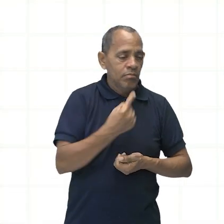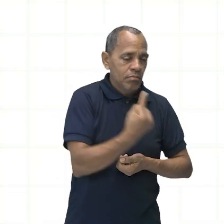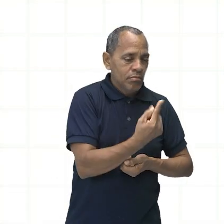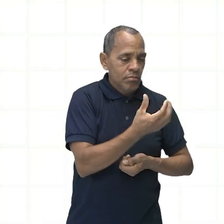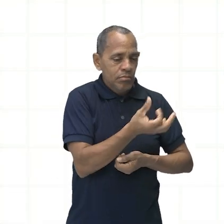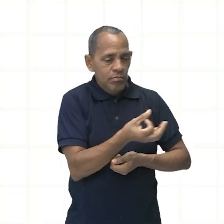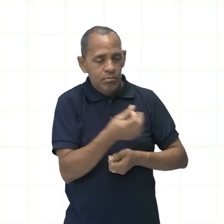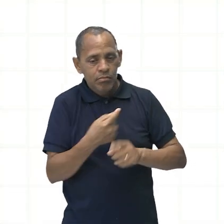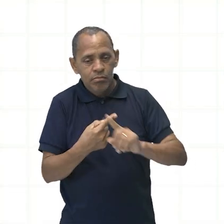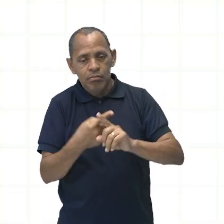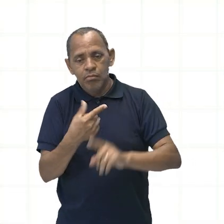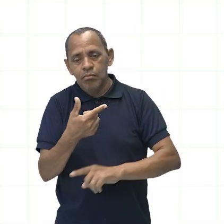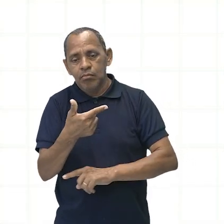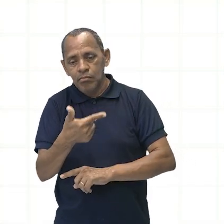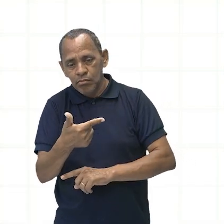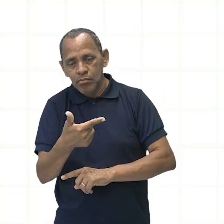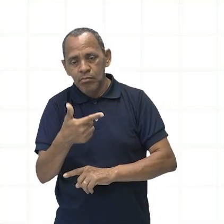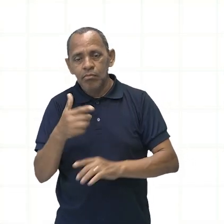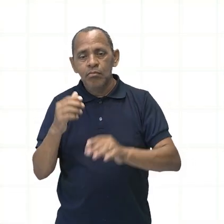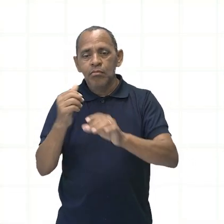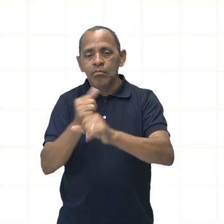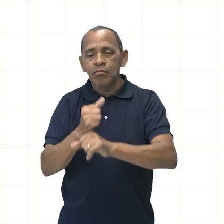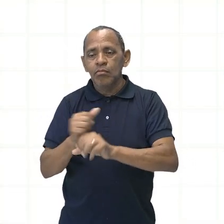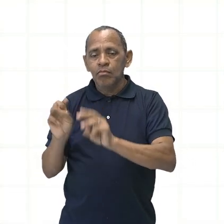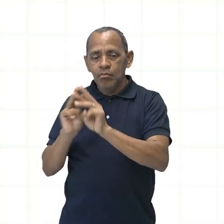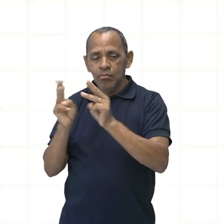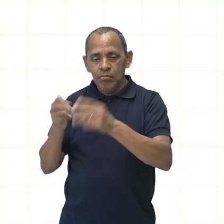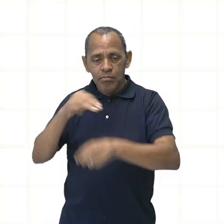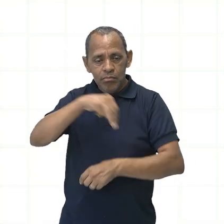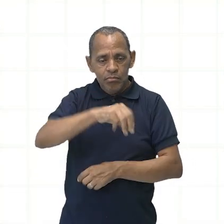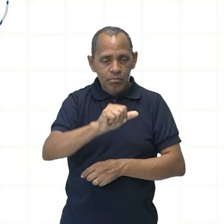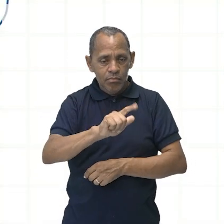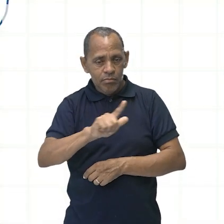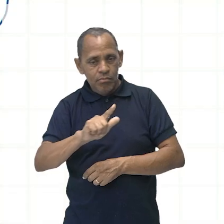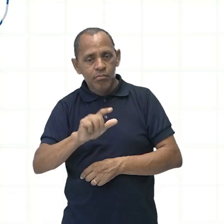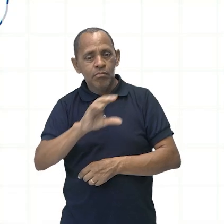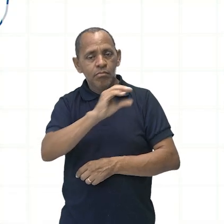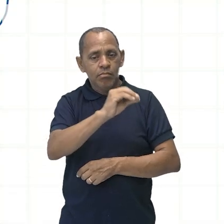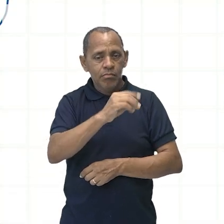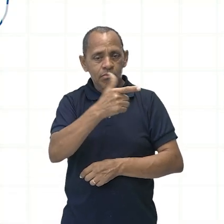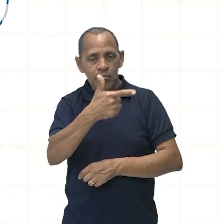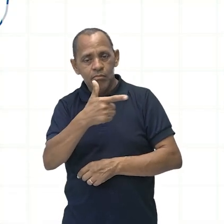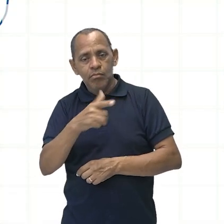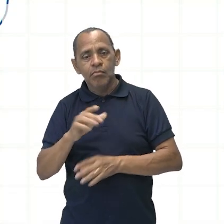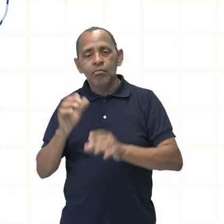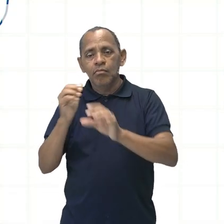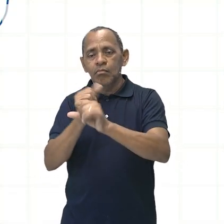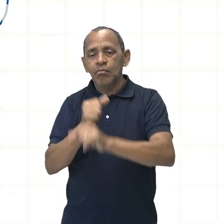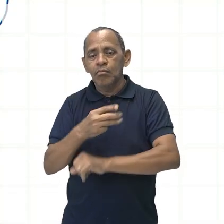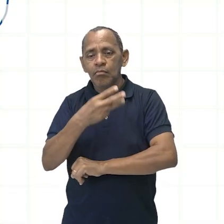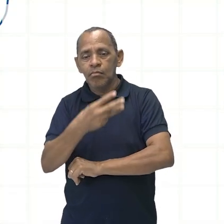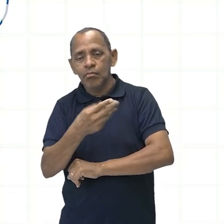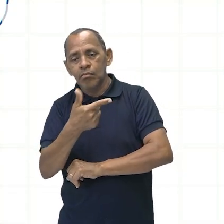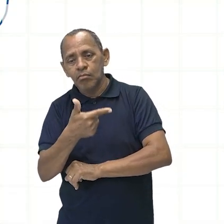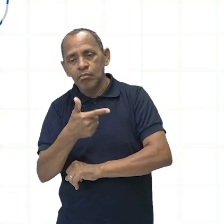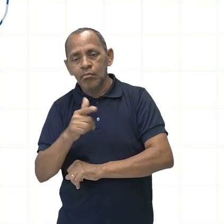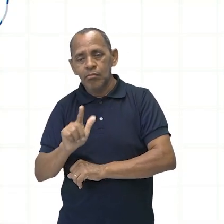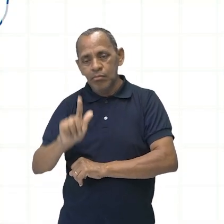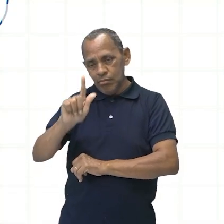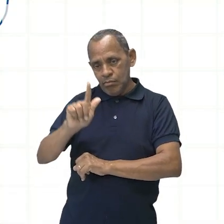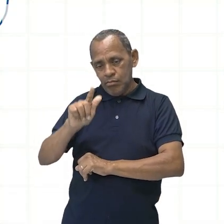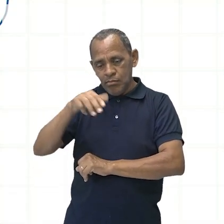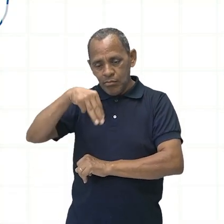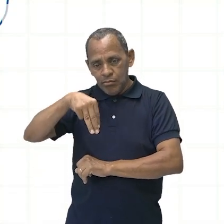vezes 2 e chegamos ao nosso valor de massa molar do oxigênio, que é 32 gramas por mol.